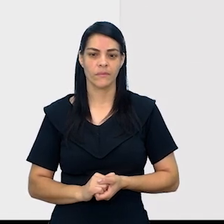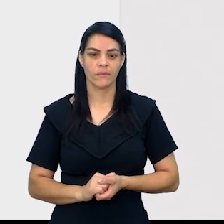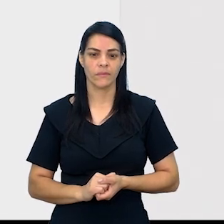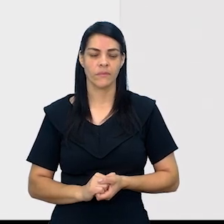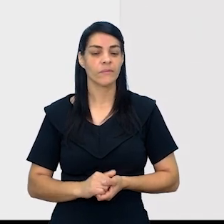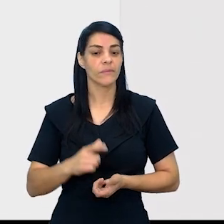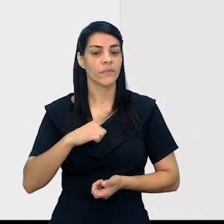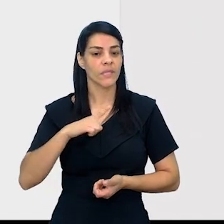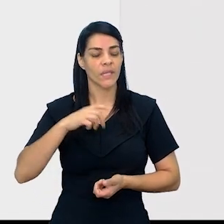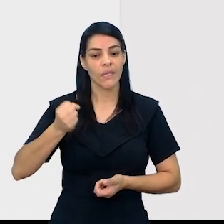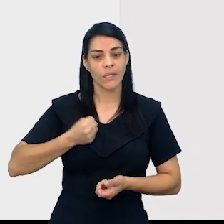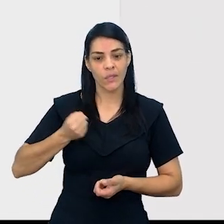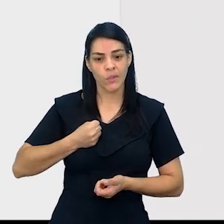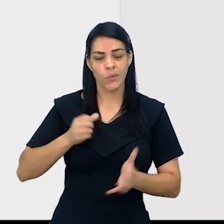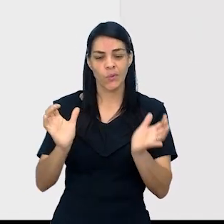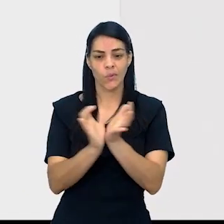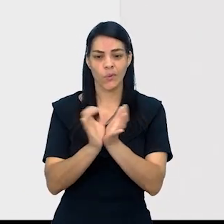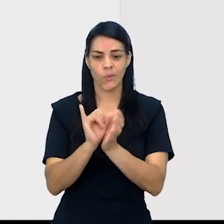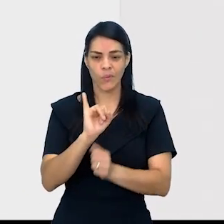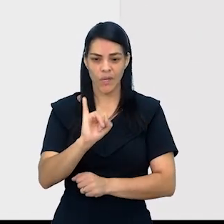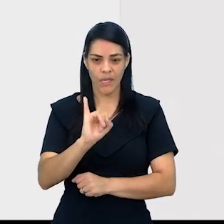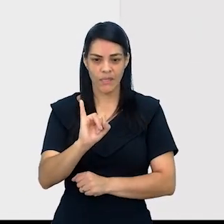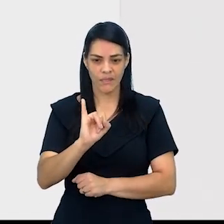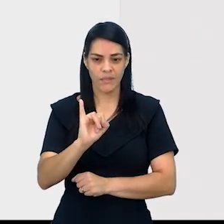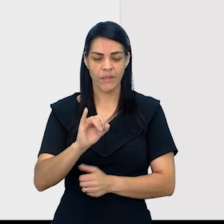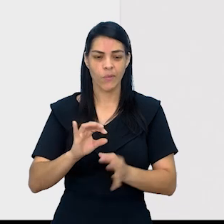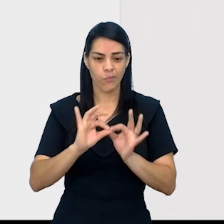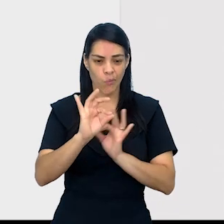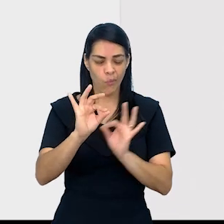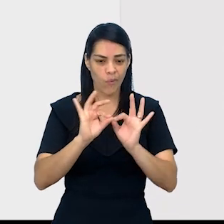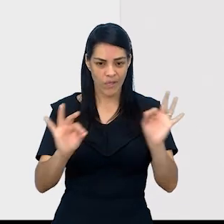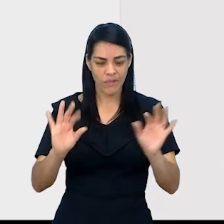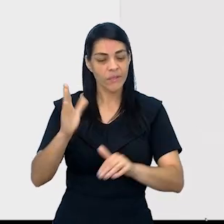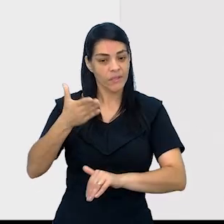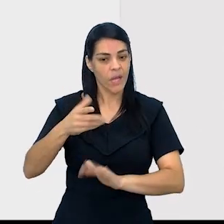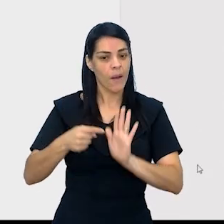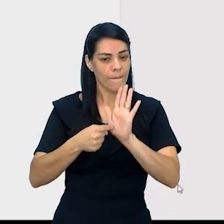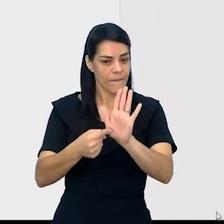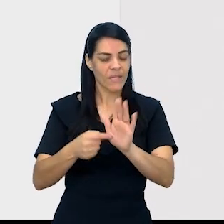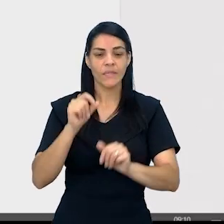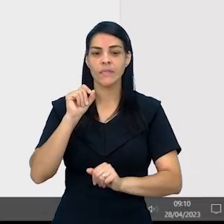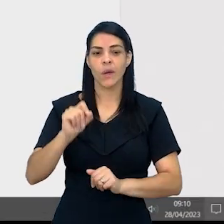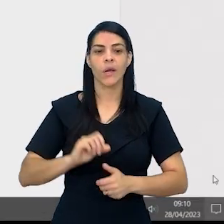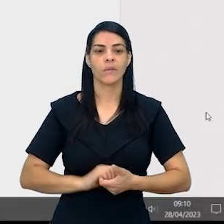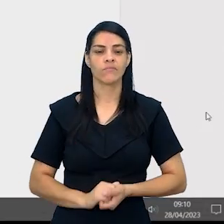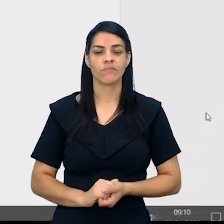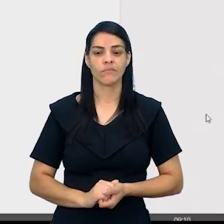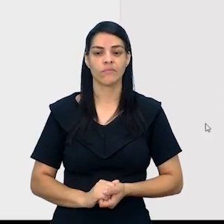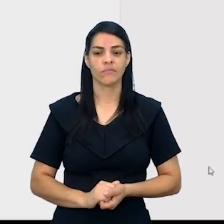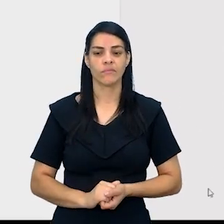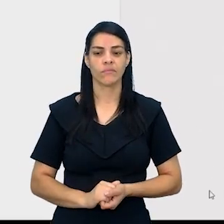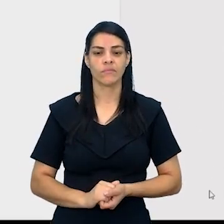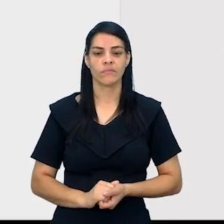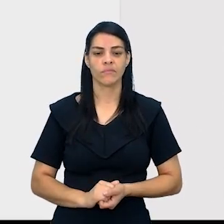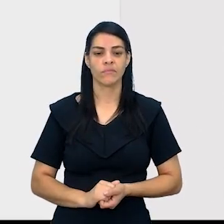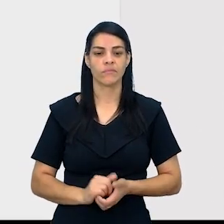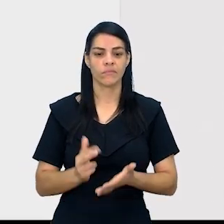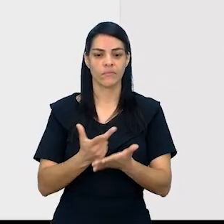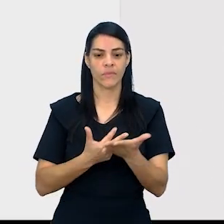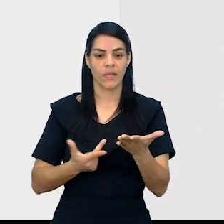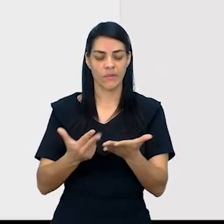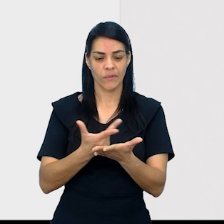que tem o número irracional como medida ele já apresenta né a figura